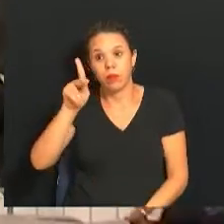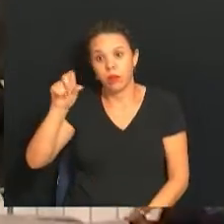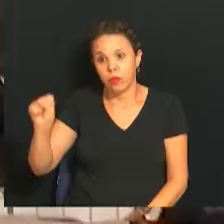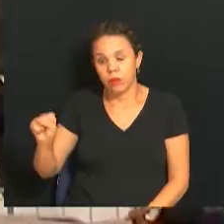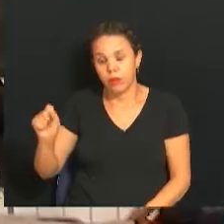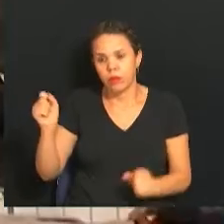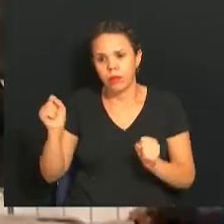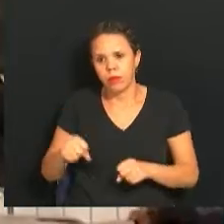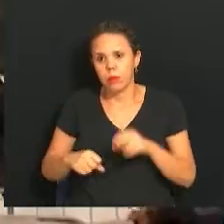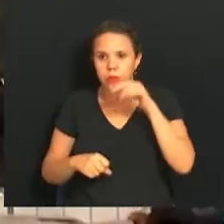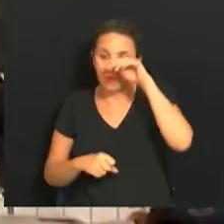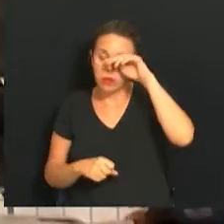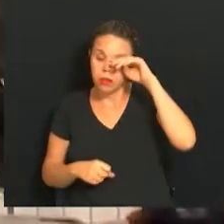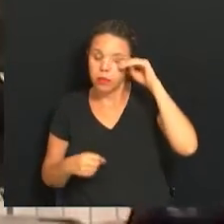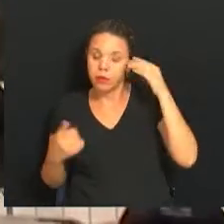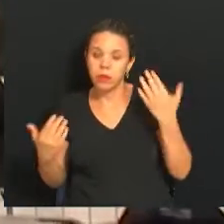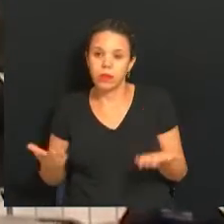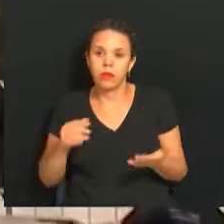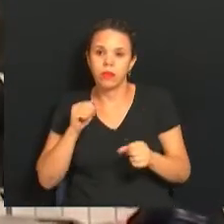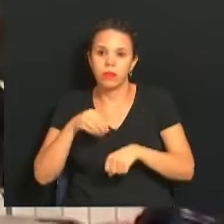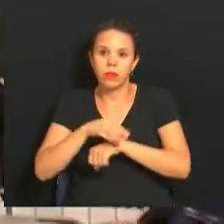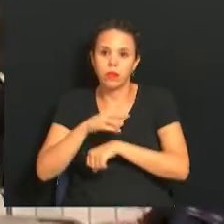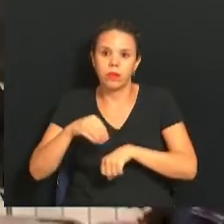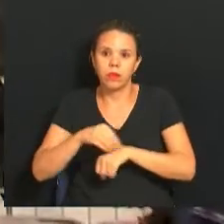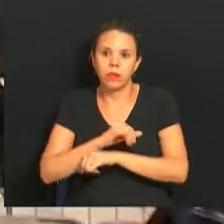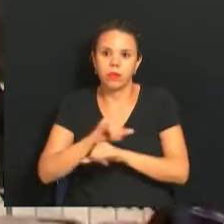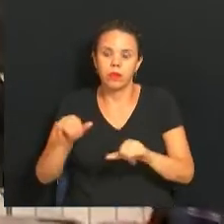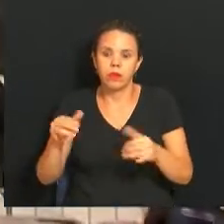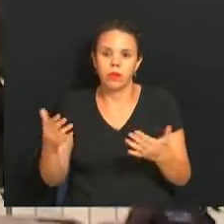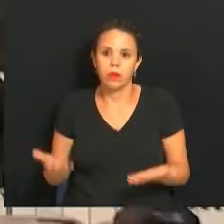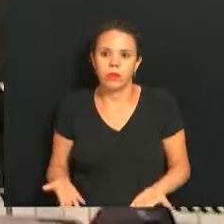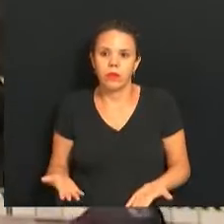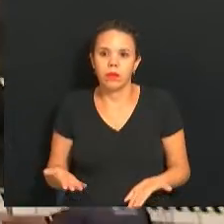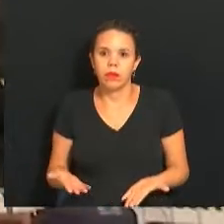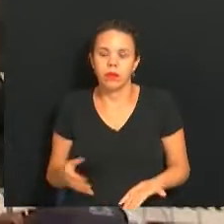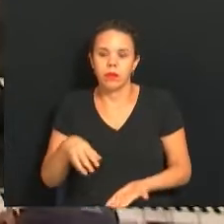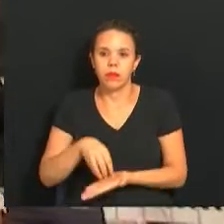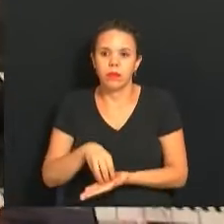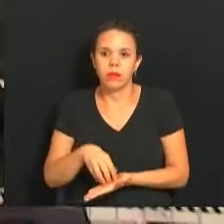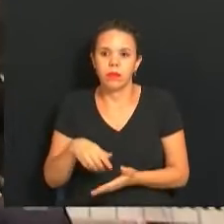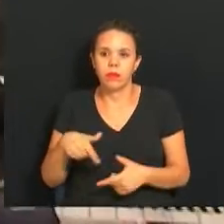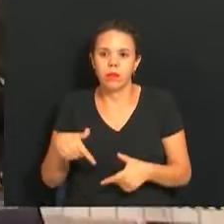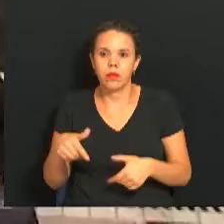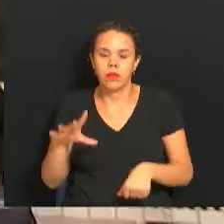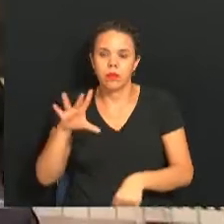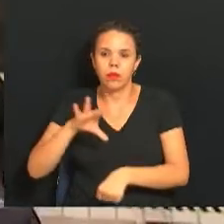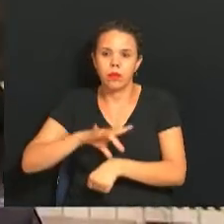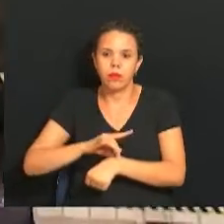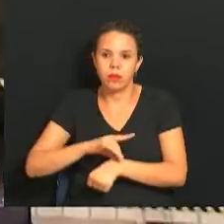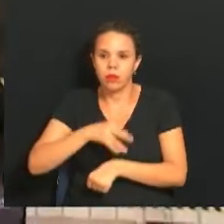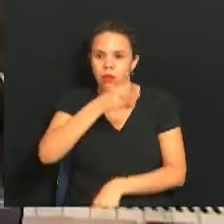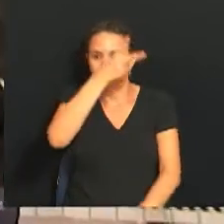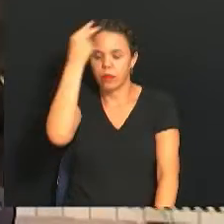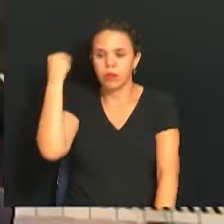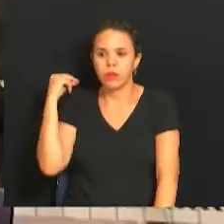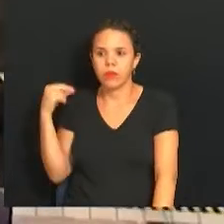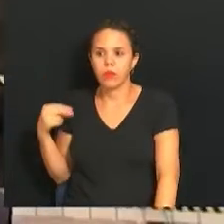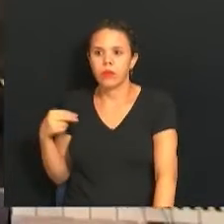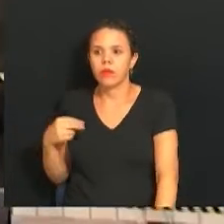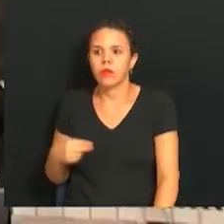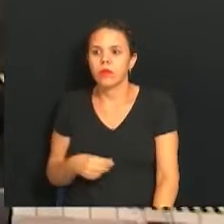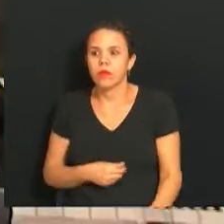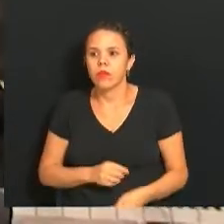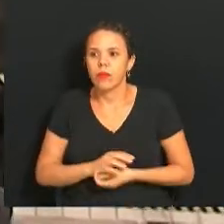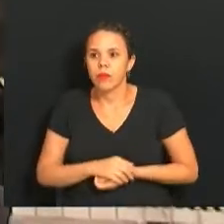por sua vez, vai transmitir informações para uma central de operações de segurança pública, determinando